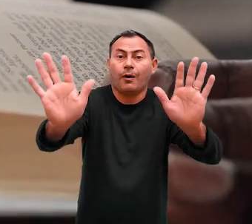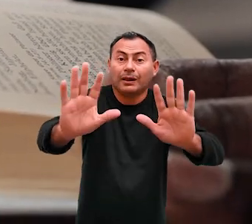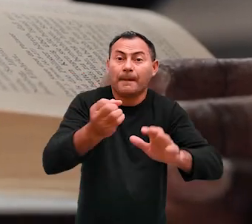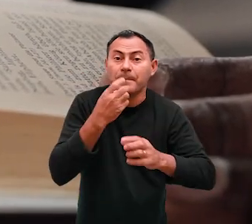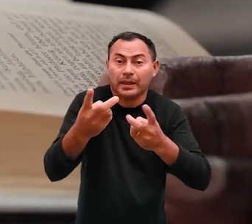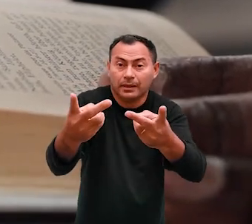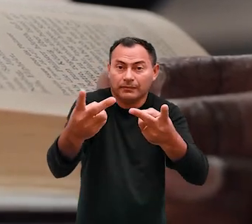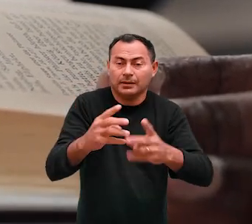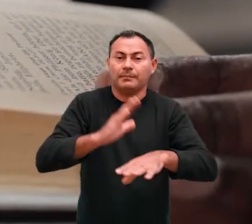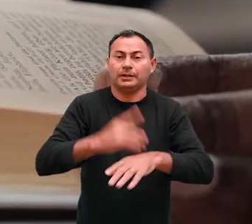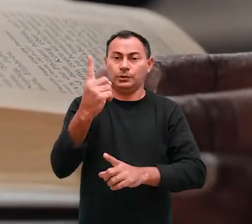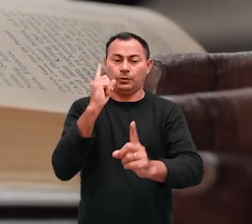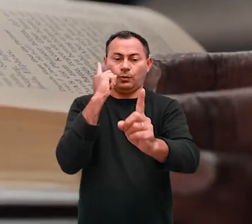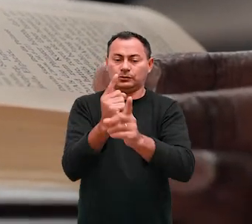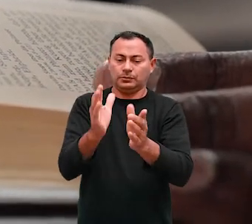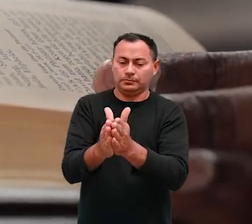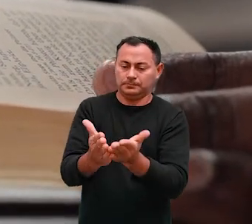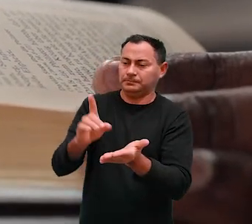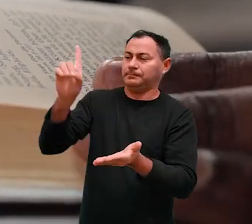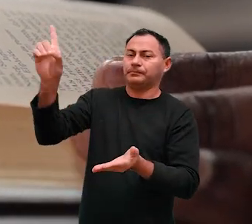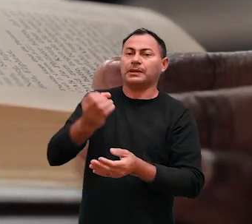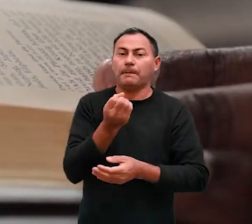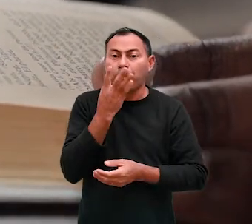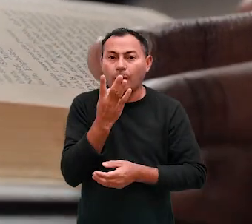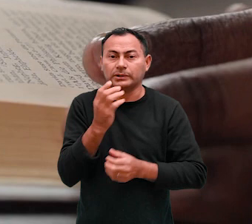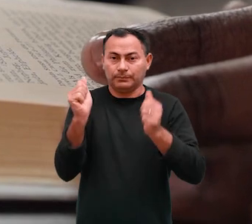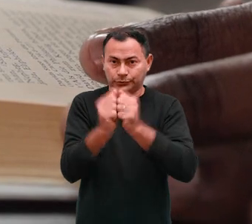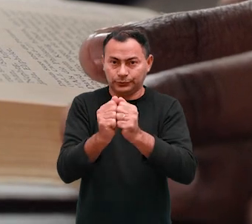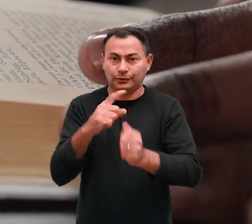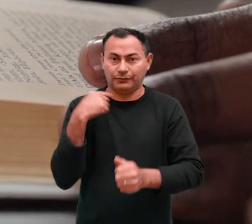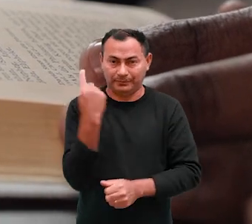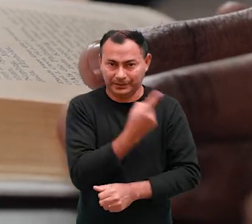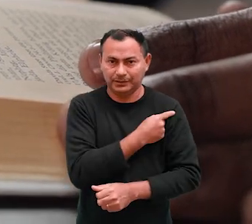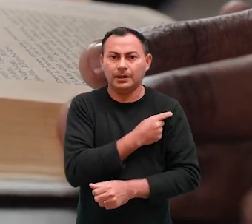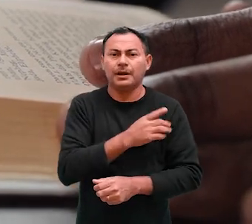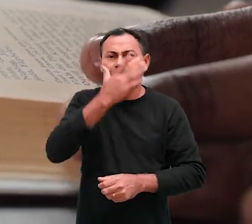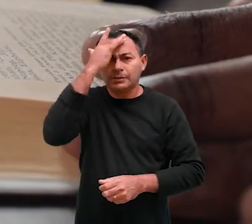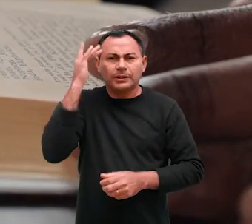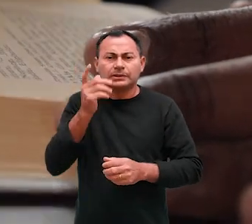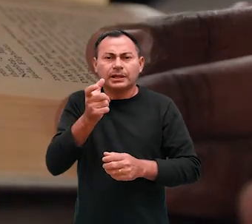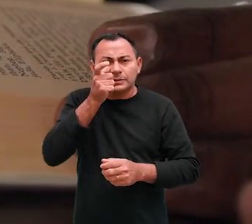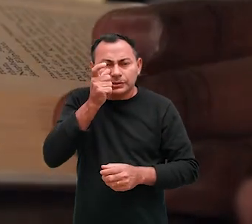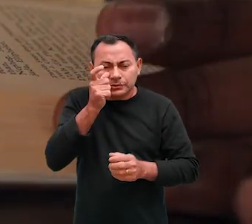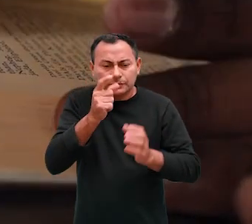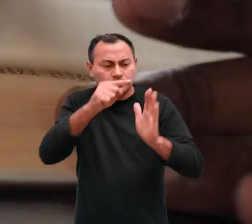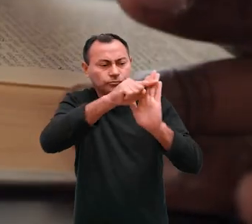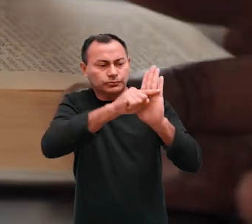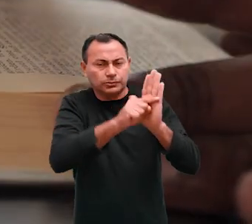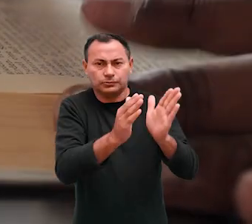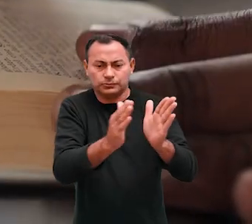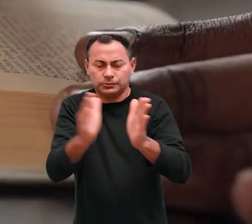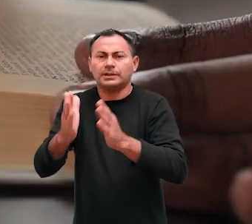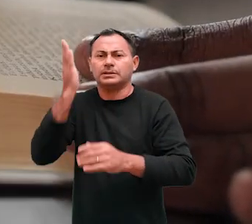Olá, seja bem-vindo a mais um encontro com a palavra. Que bom estarmos juntos. Aqueles que têm acompanhado este programa sabem que